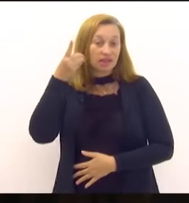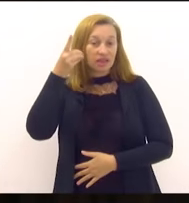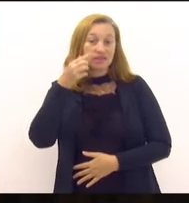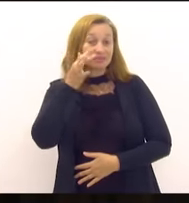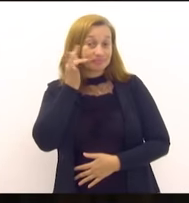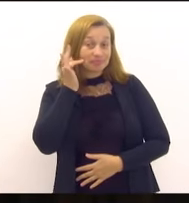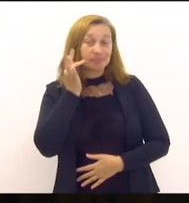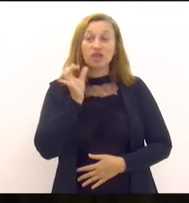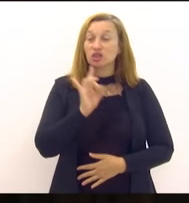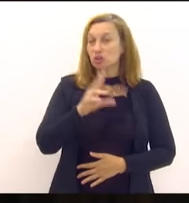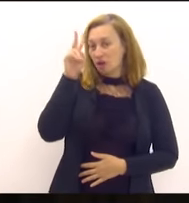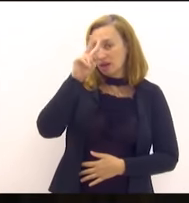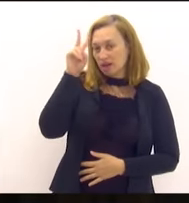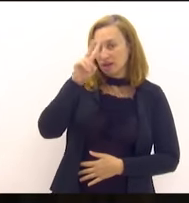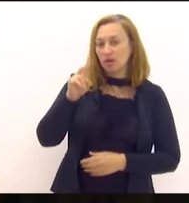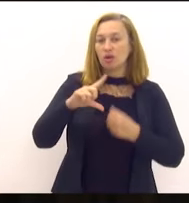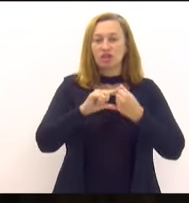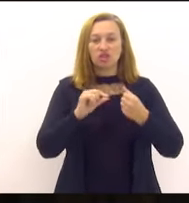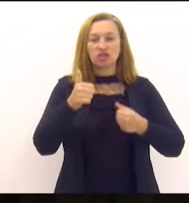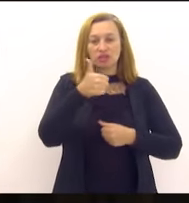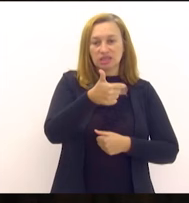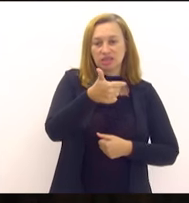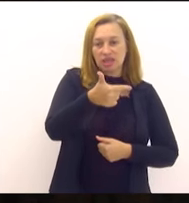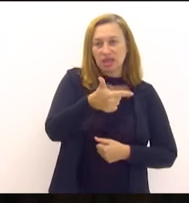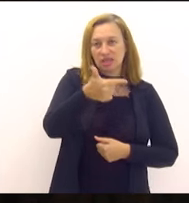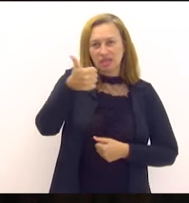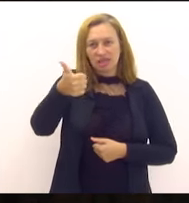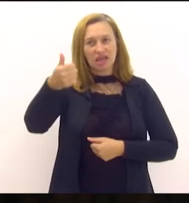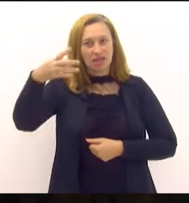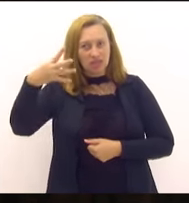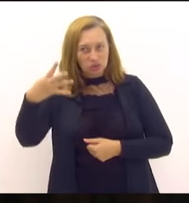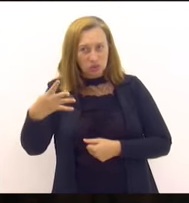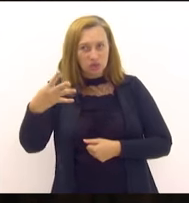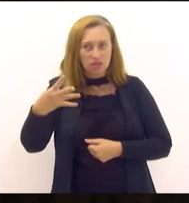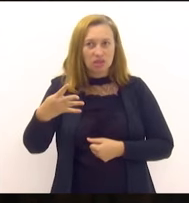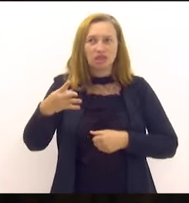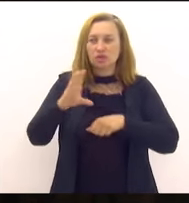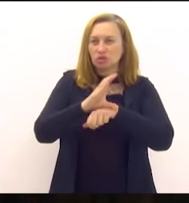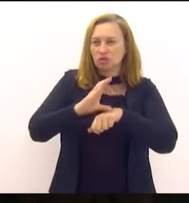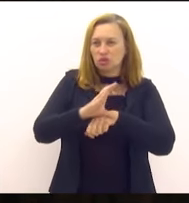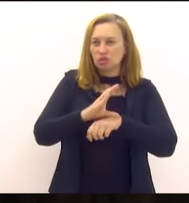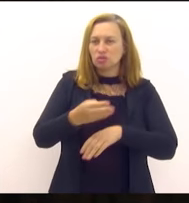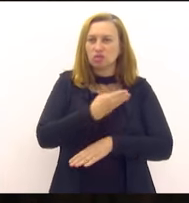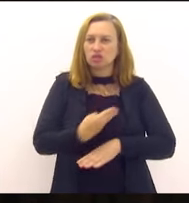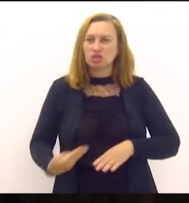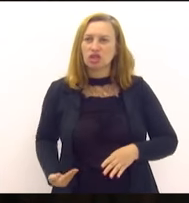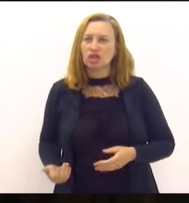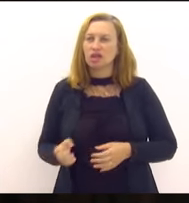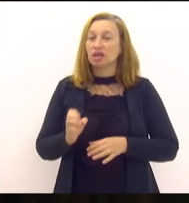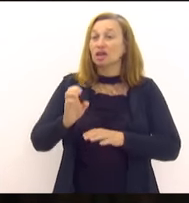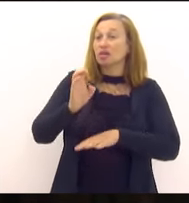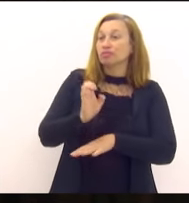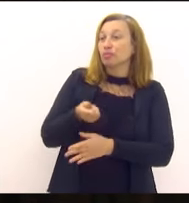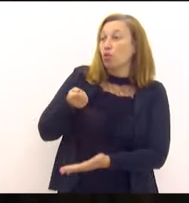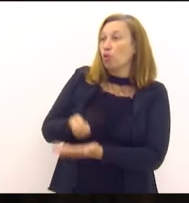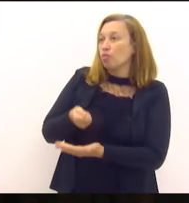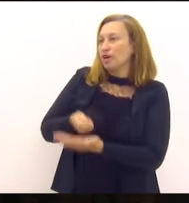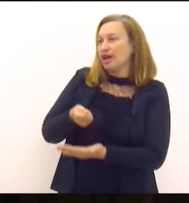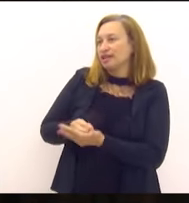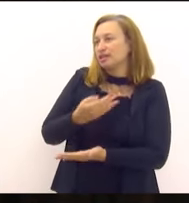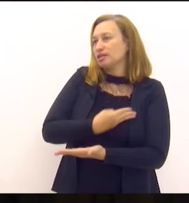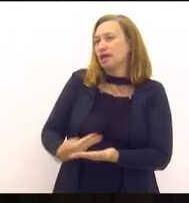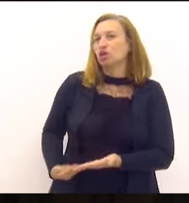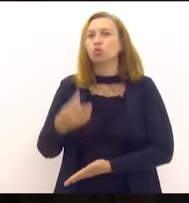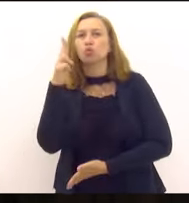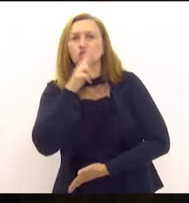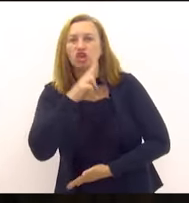Vossa Excelência o artigo 114 da Constituição do Estado, toda matéria do governo obrigatoriamente é regime de